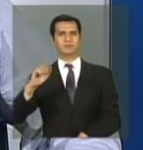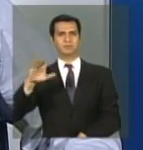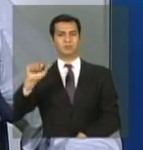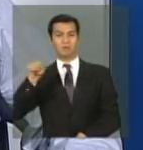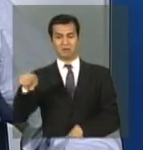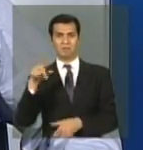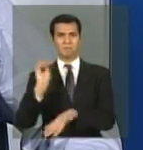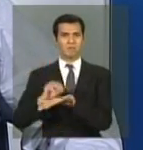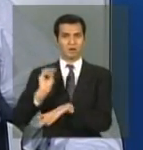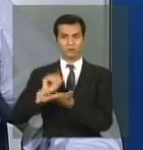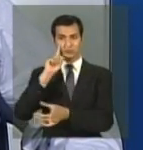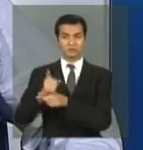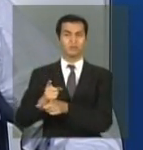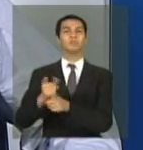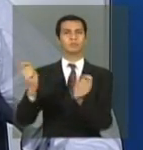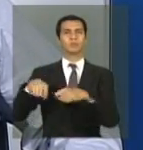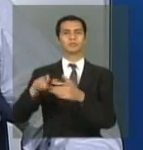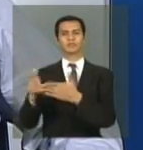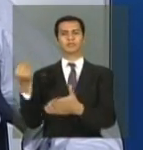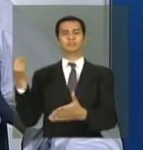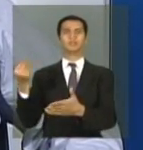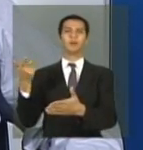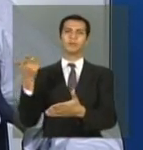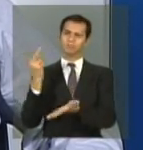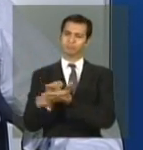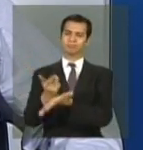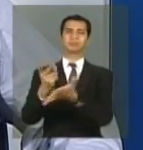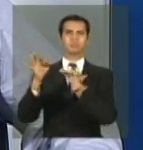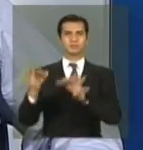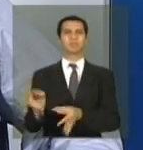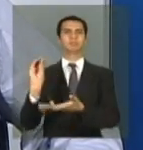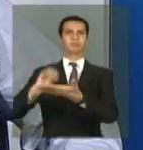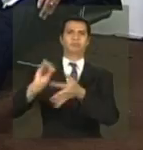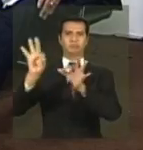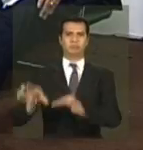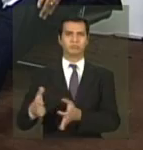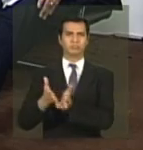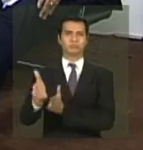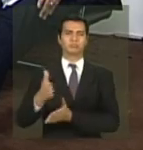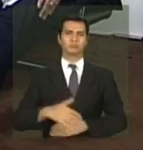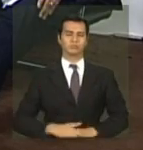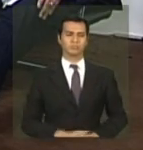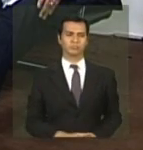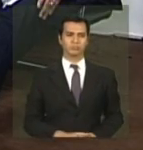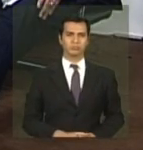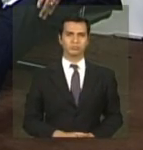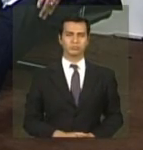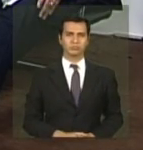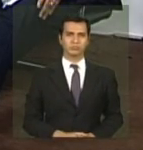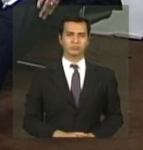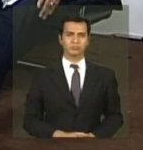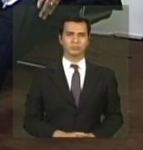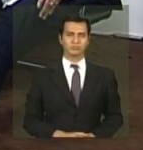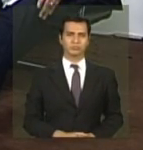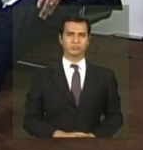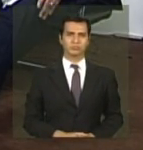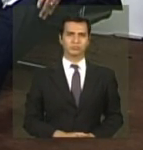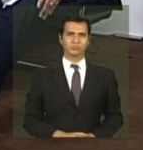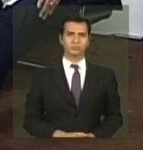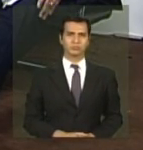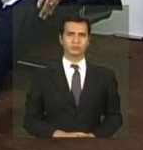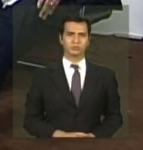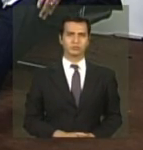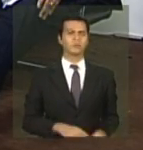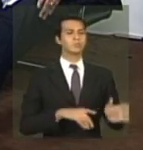de não localizado, coloque na escola para poder fazer o registro da frequência. Bom, tem mais três perguntinhas. Marcos, talvez seja essa a questão, o